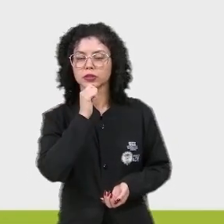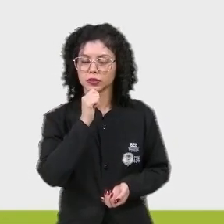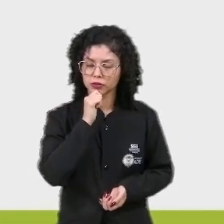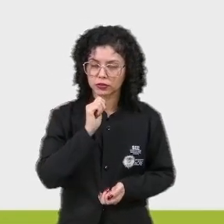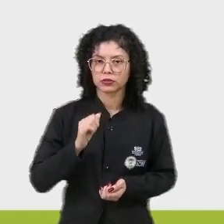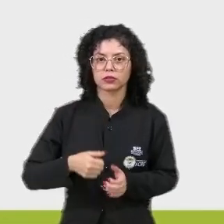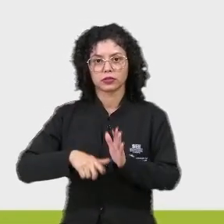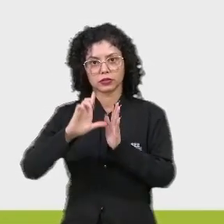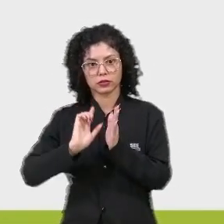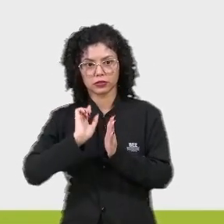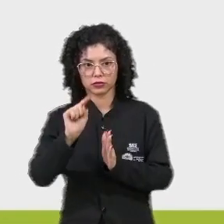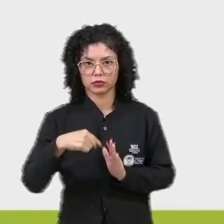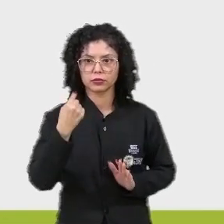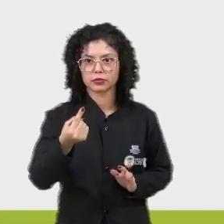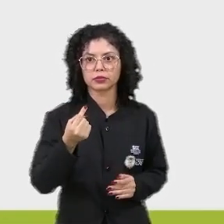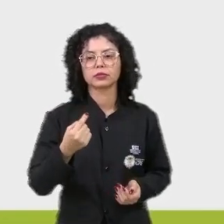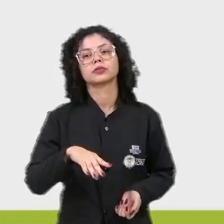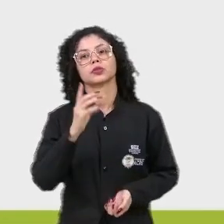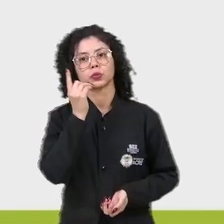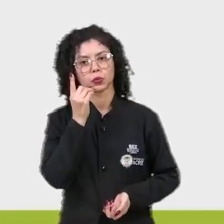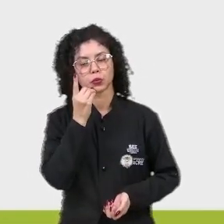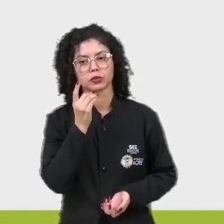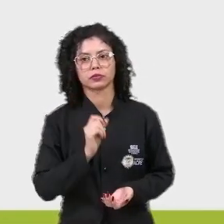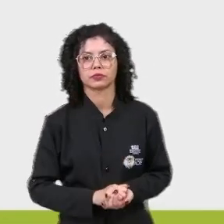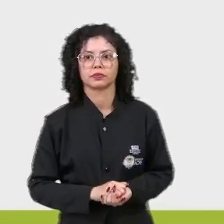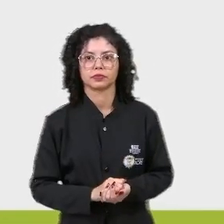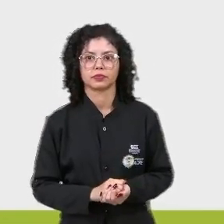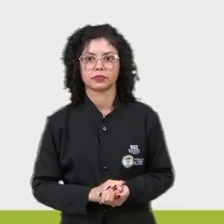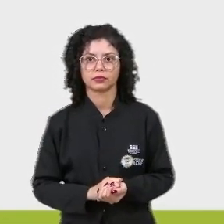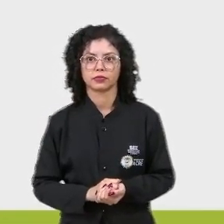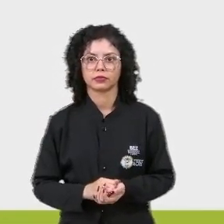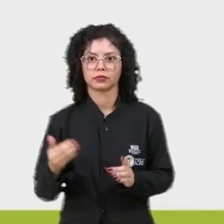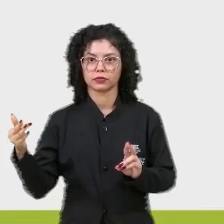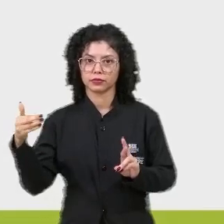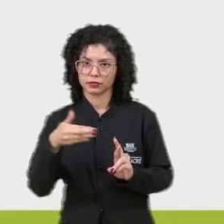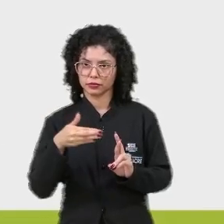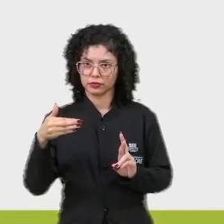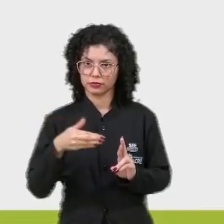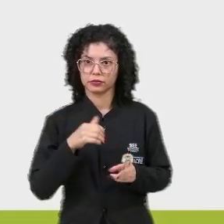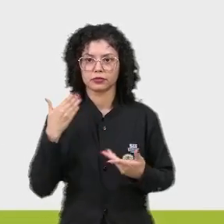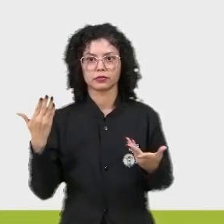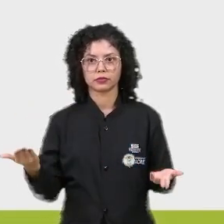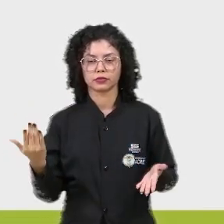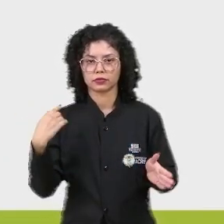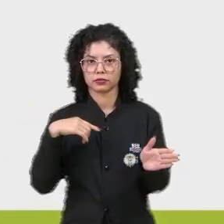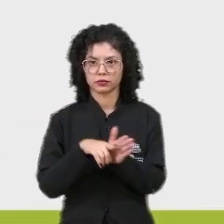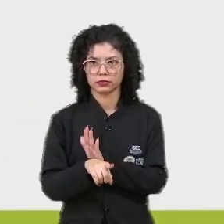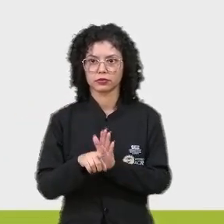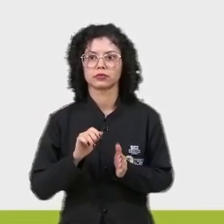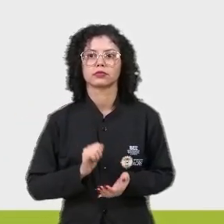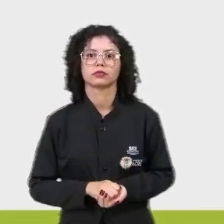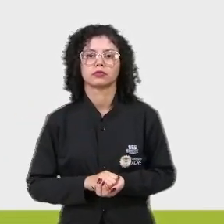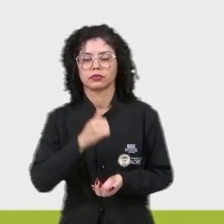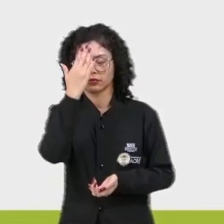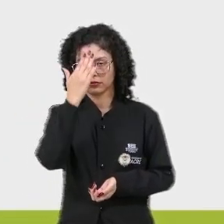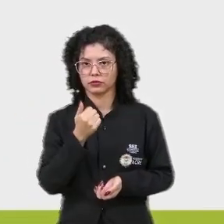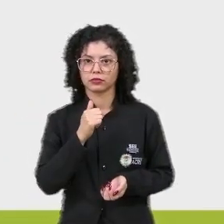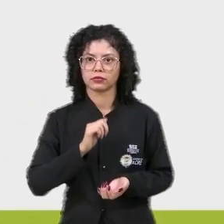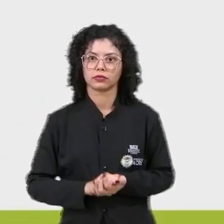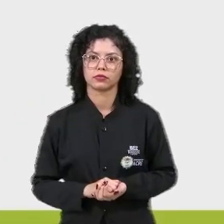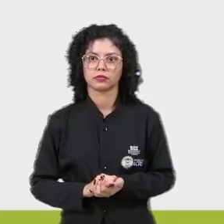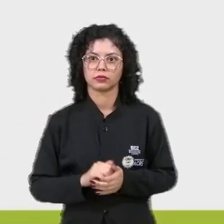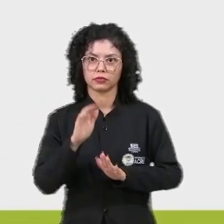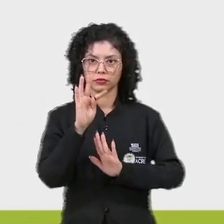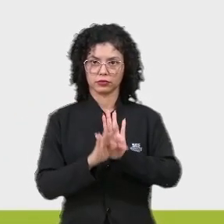vem antes ou depois, pela data, né, pessoal? Pela data aí na referência da questão, você sabe, eu tenho aí